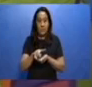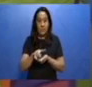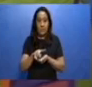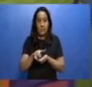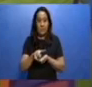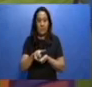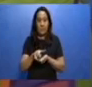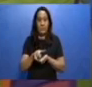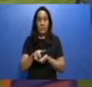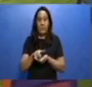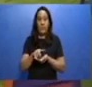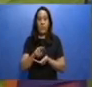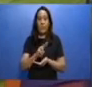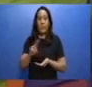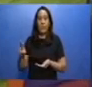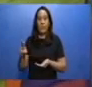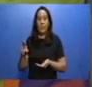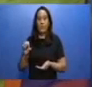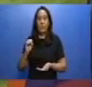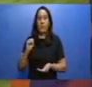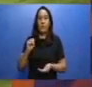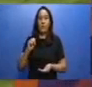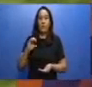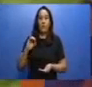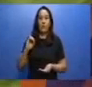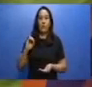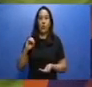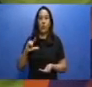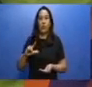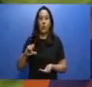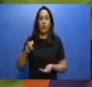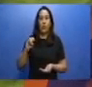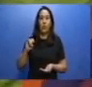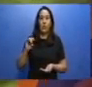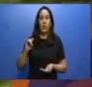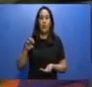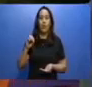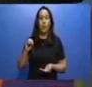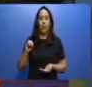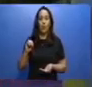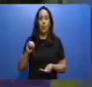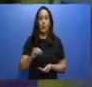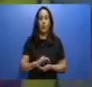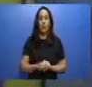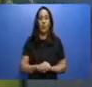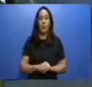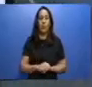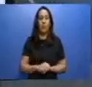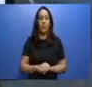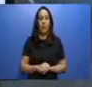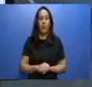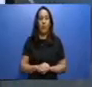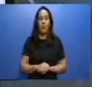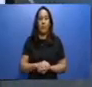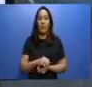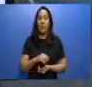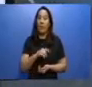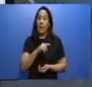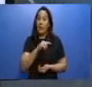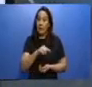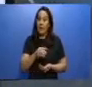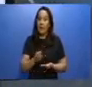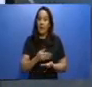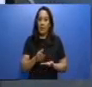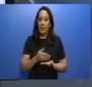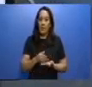um sólido geométrico. A figura geométrica, não. Olha a diferença. É uma figura, tá